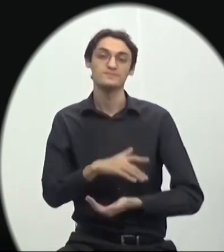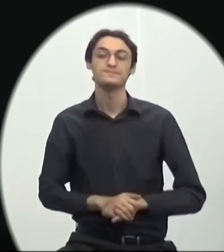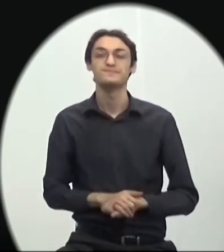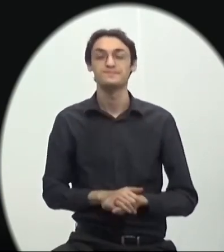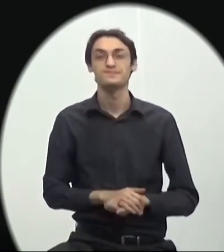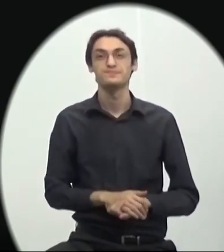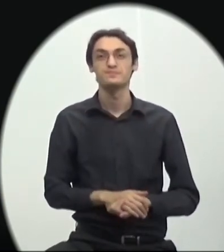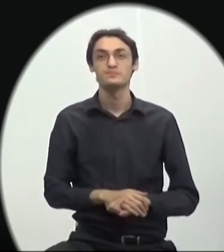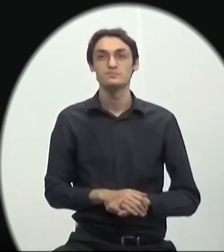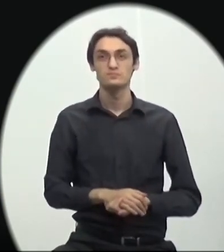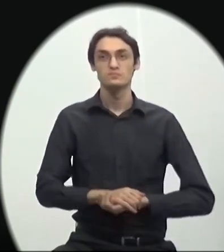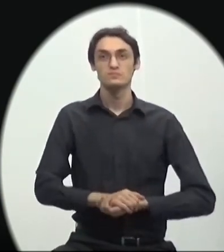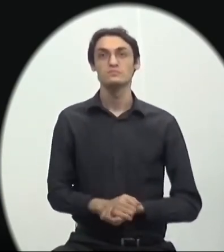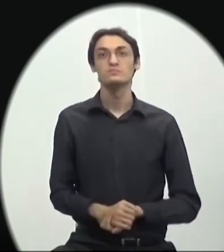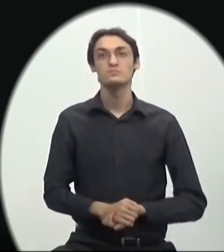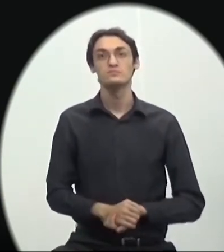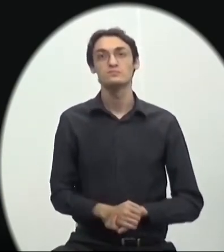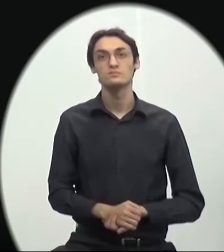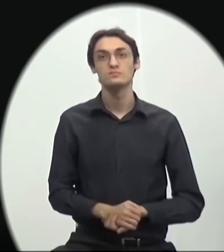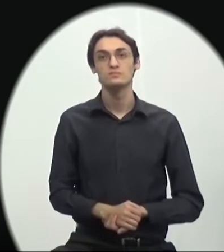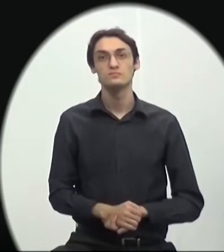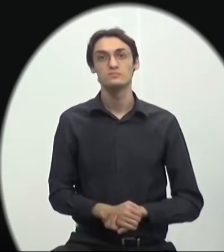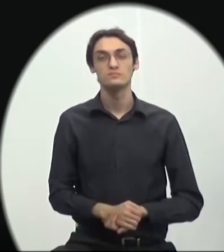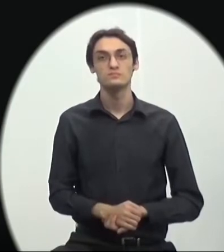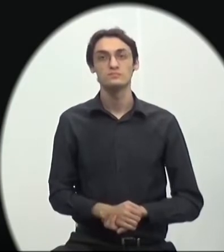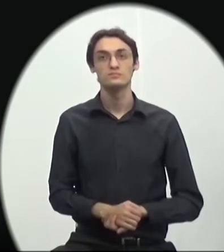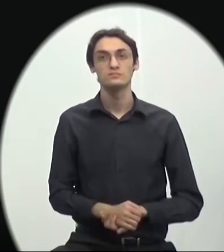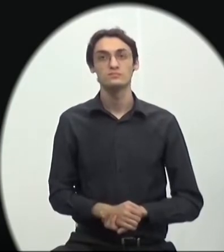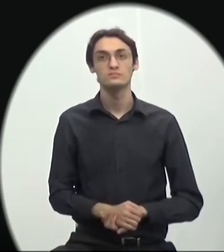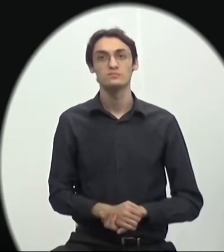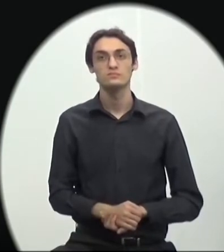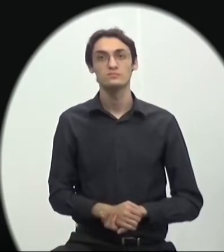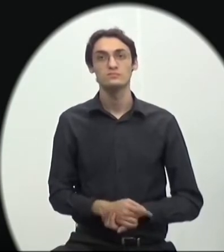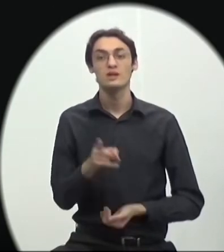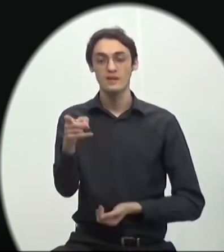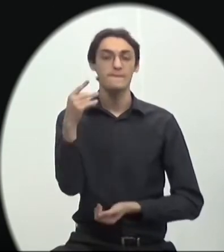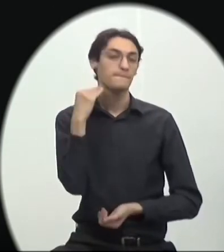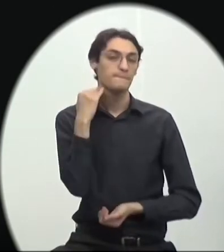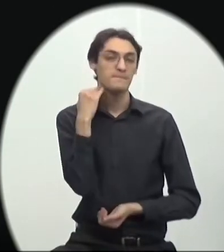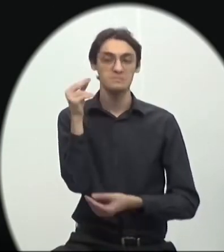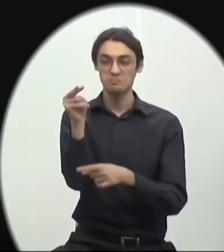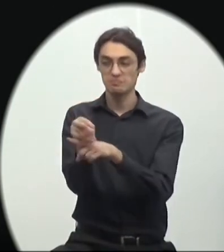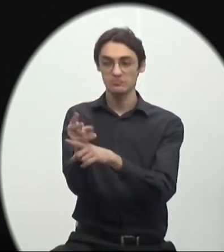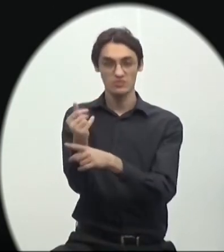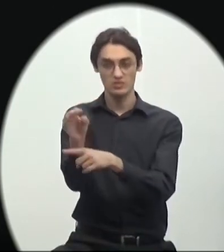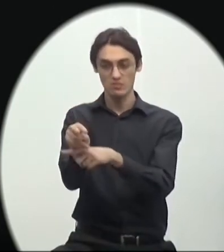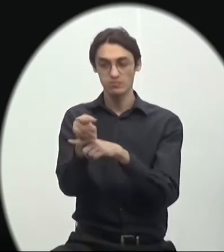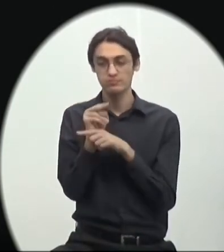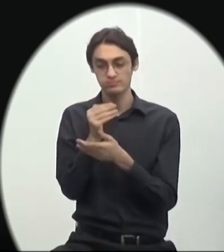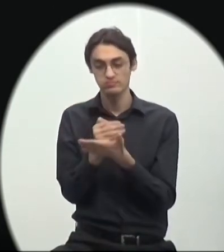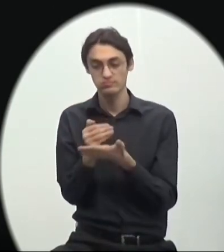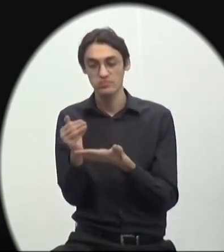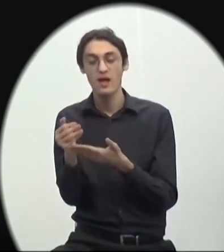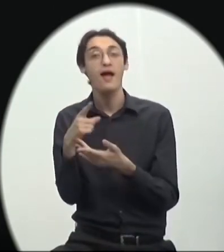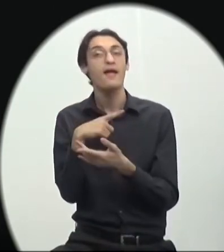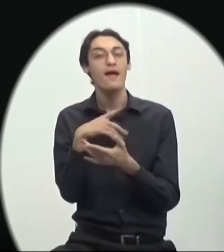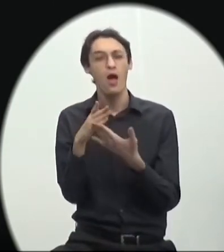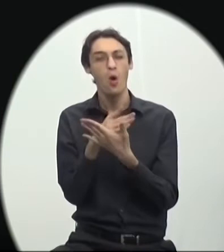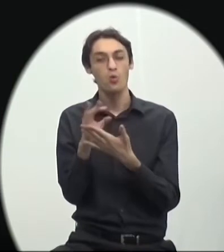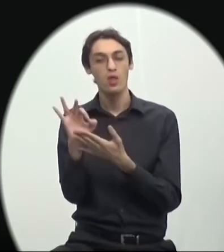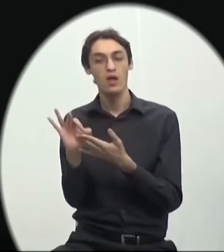A gente sabe também da carência que esses empréstimos têm, mas a gente não sabe